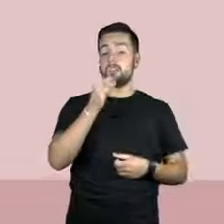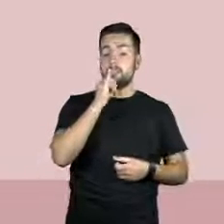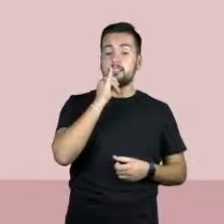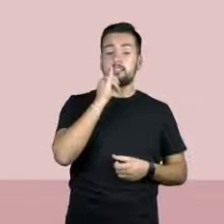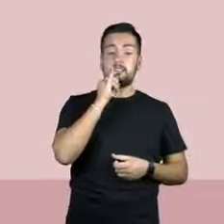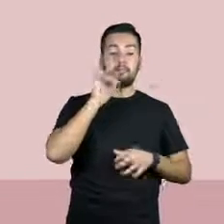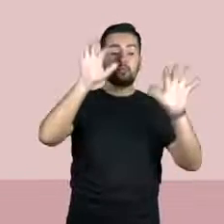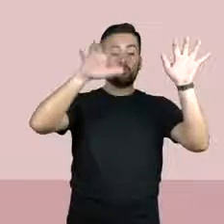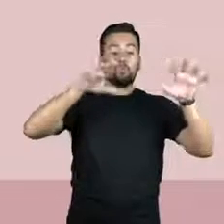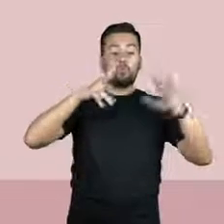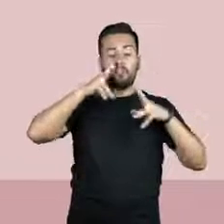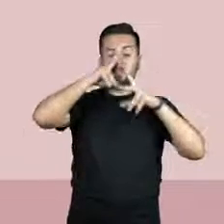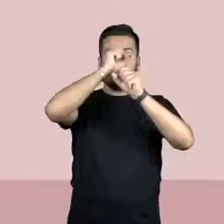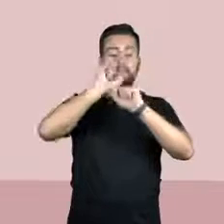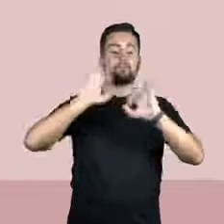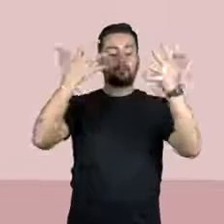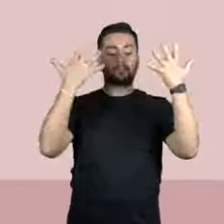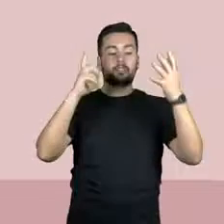muito parecidos com esses, né?